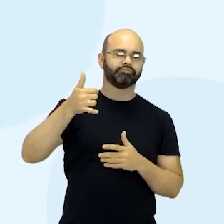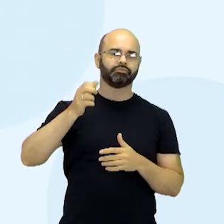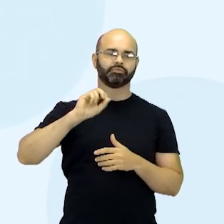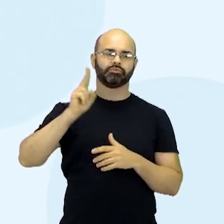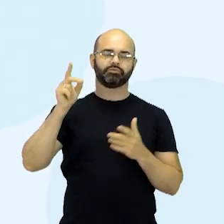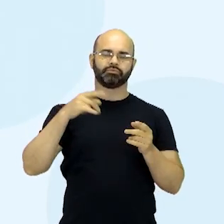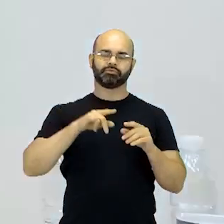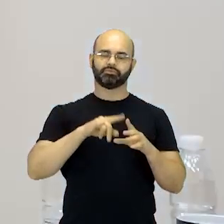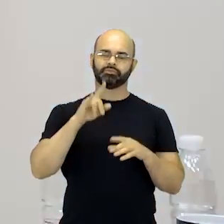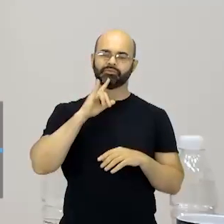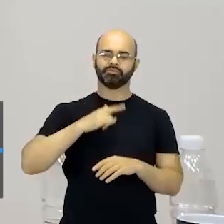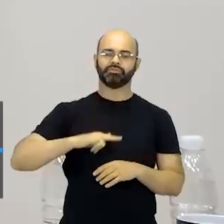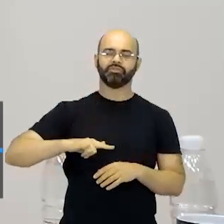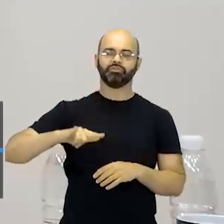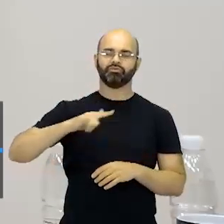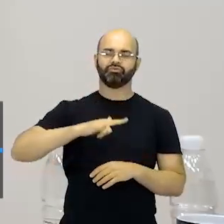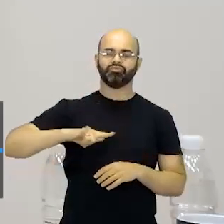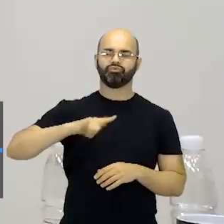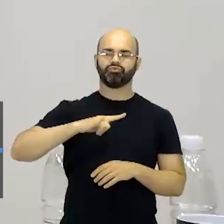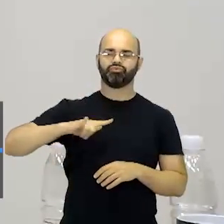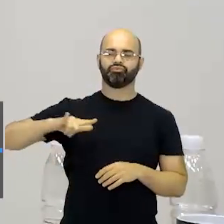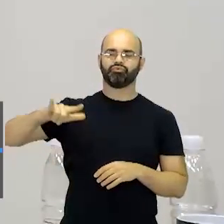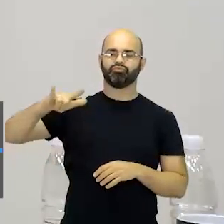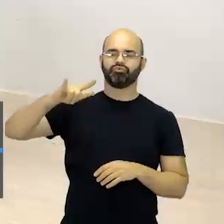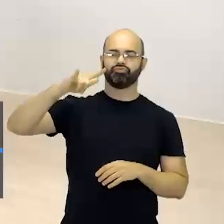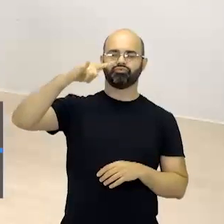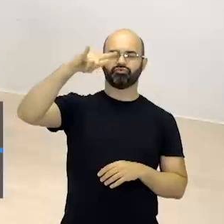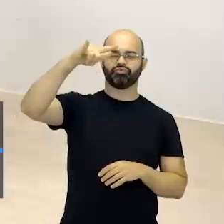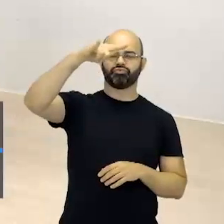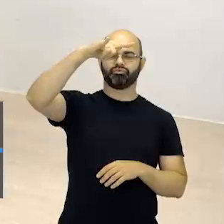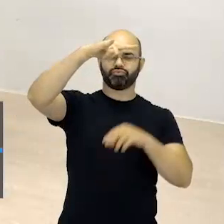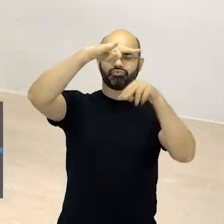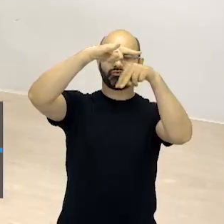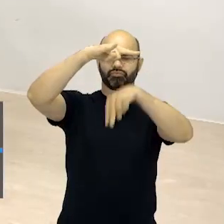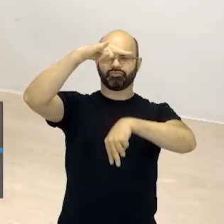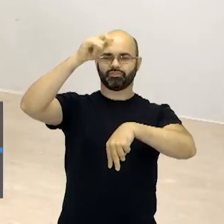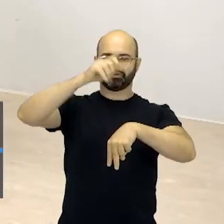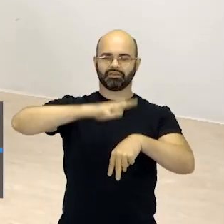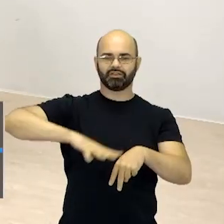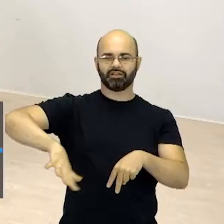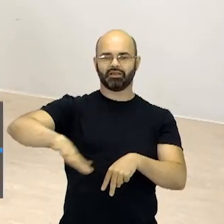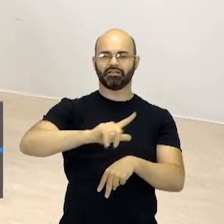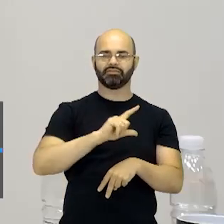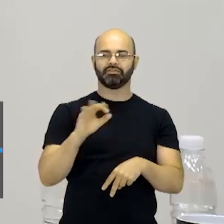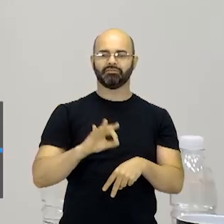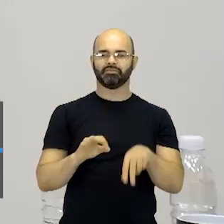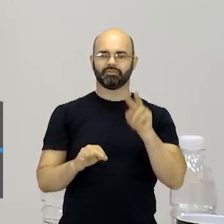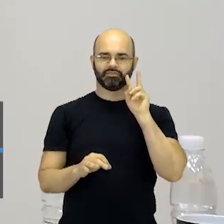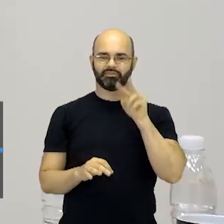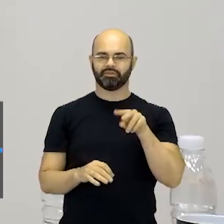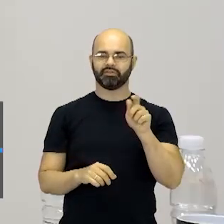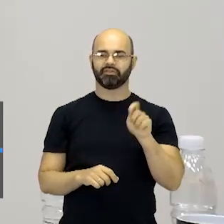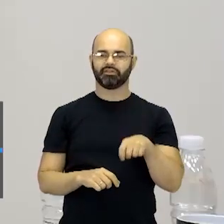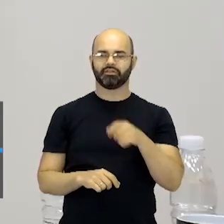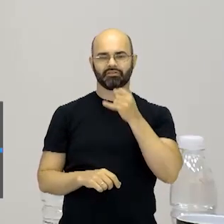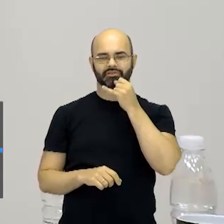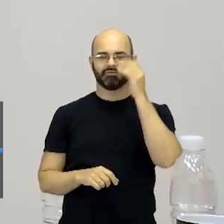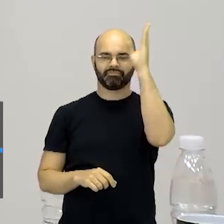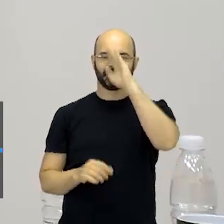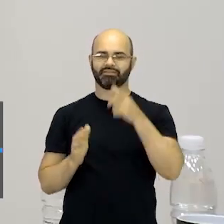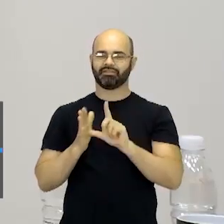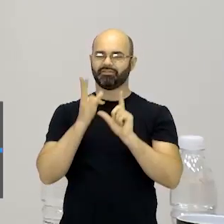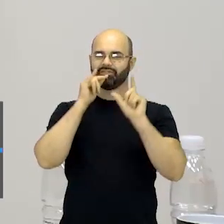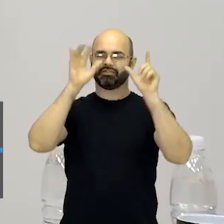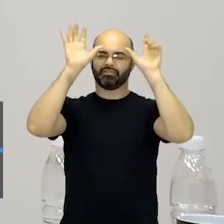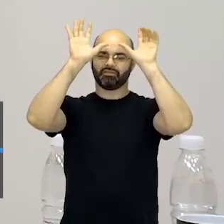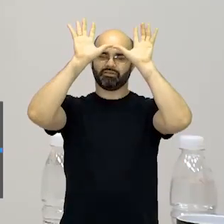aqueles drones que fazem muitas filmagens aí, ó. Para poder ter uma visualização total, né, Pro? Isso, no Brasil nós temos, principalmente como mencionou, no Acre,